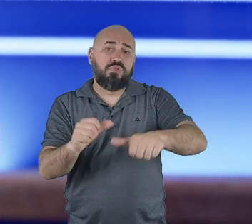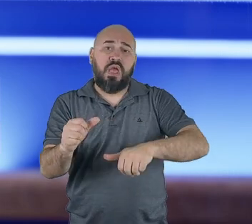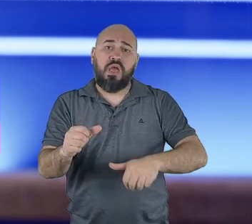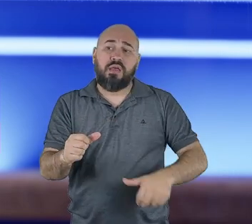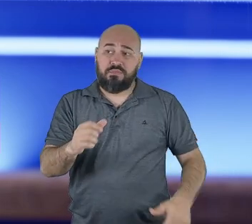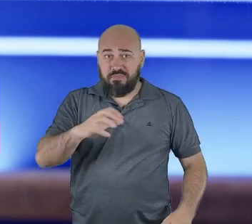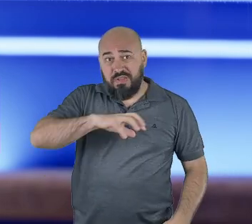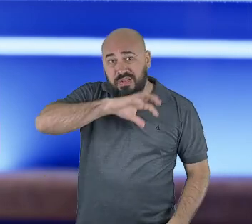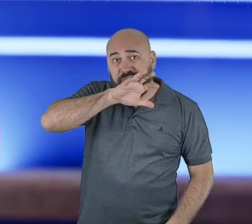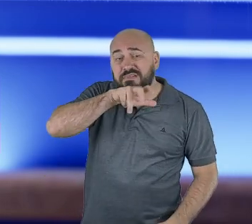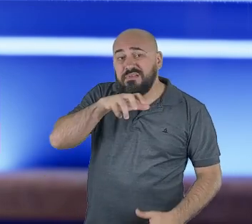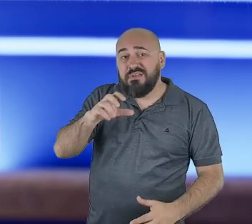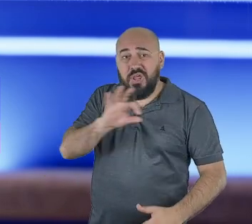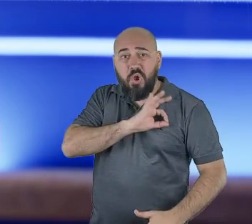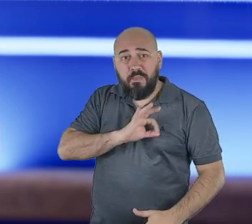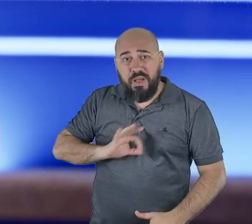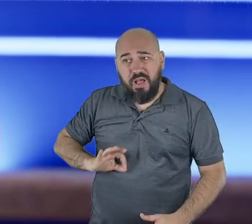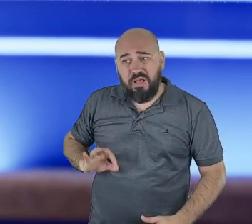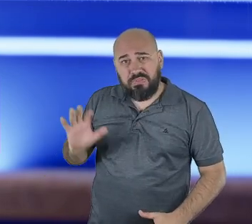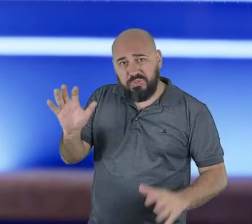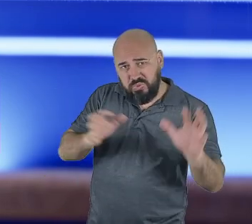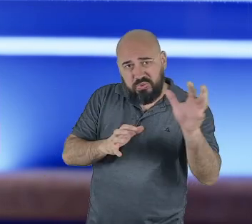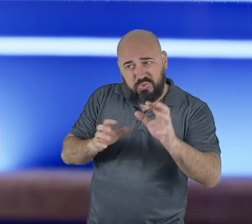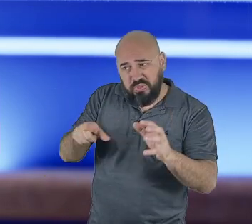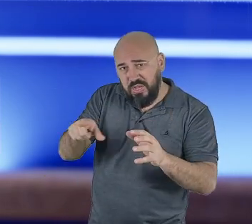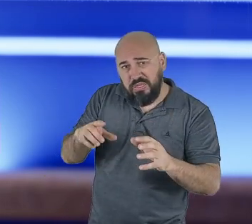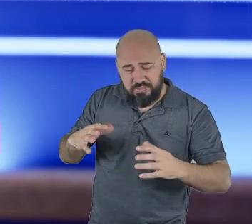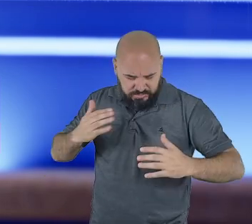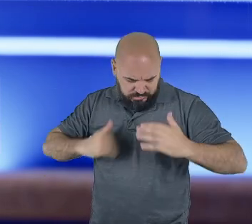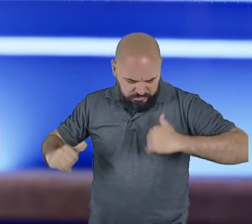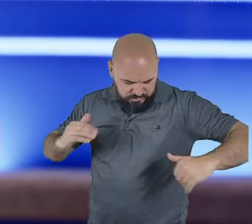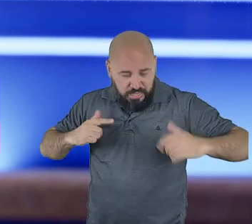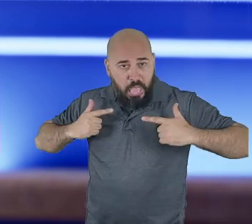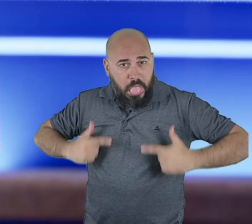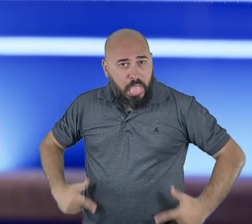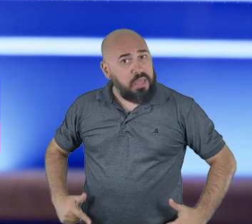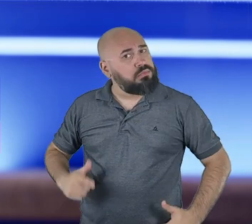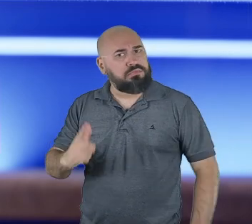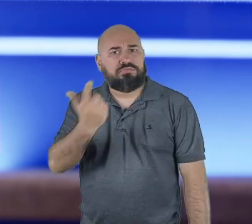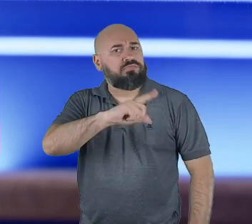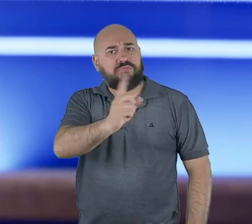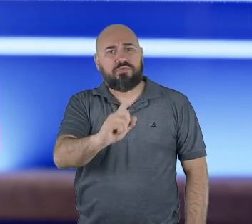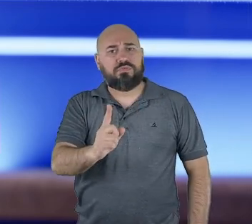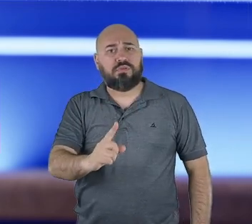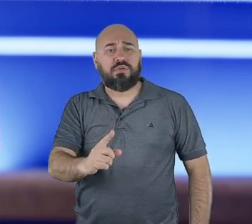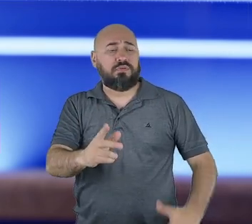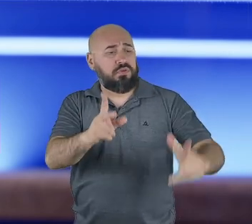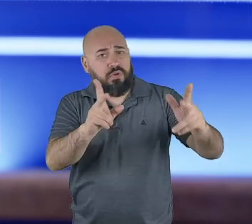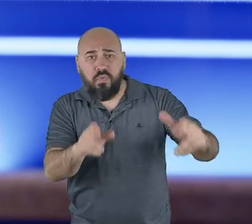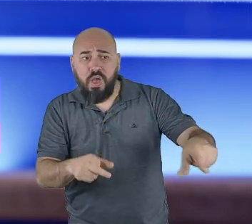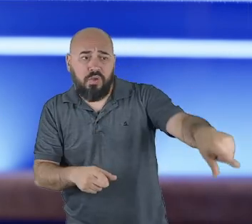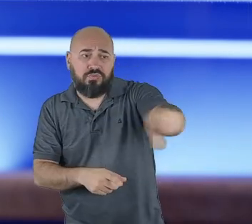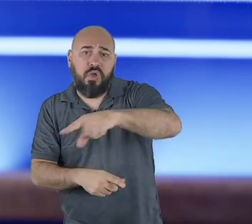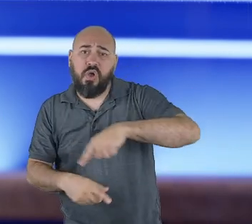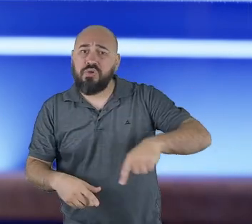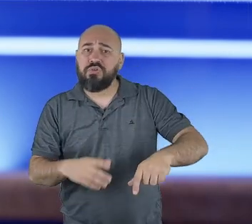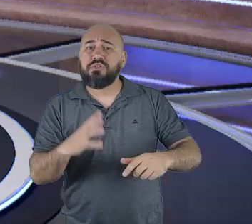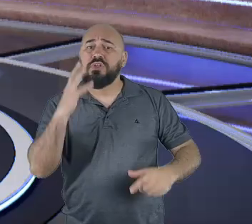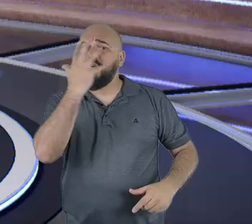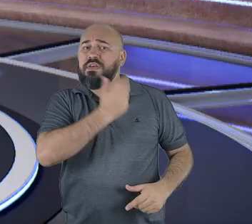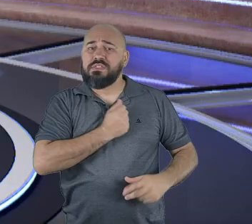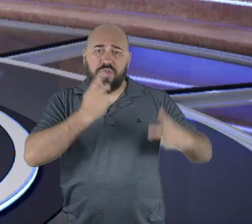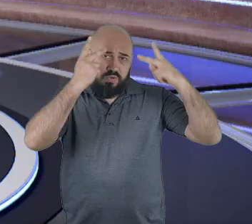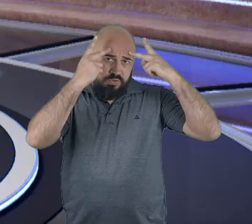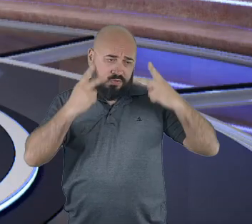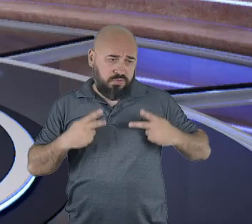como o leopardo não pode mudar as suas manchas. Você também não pode se salvar eternamente.